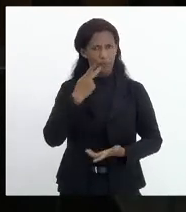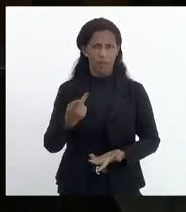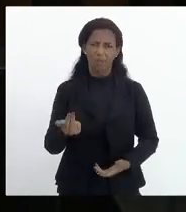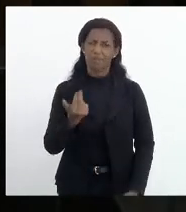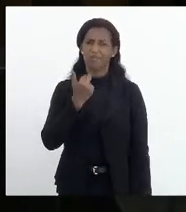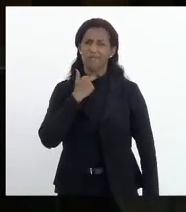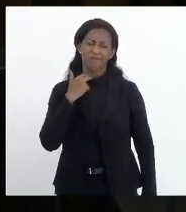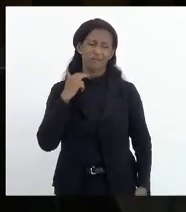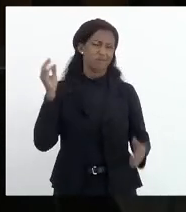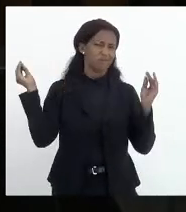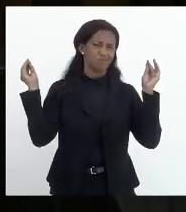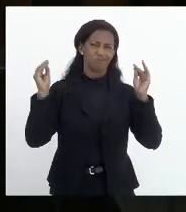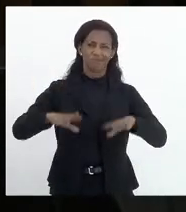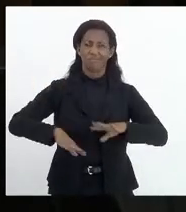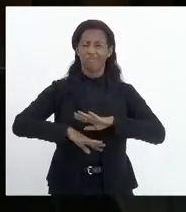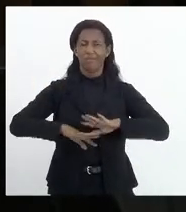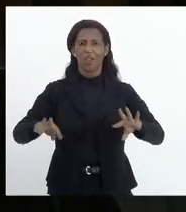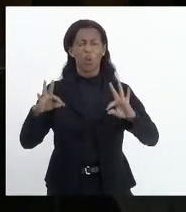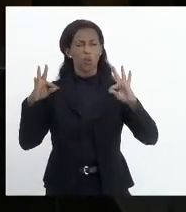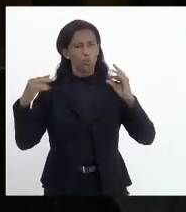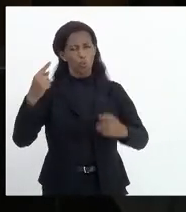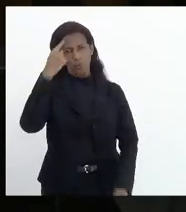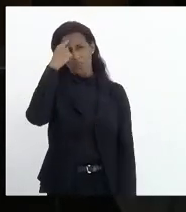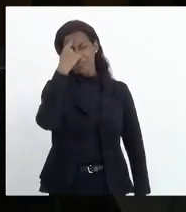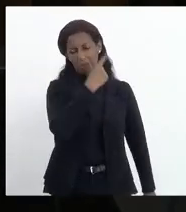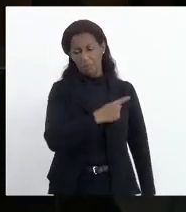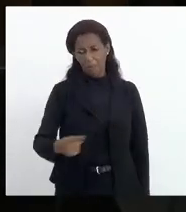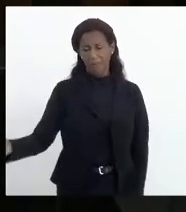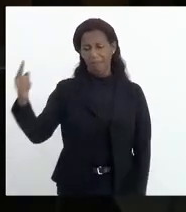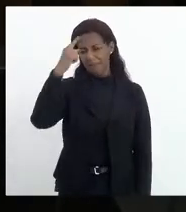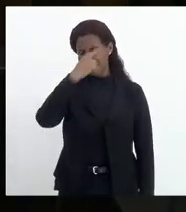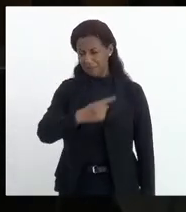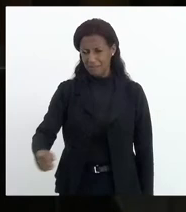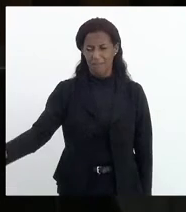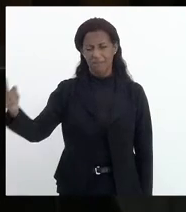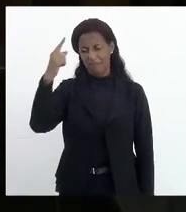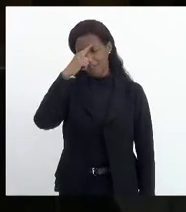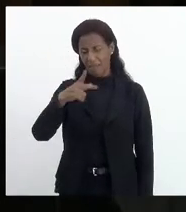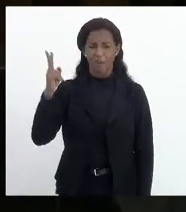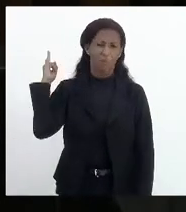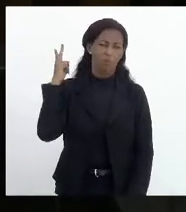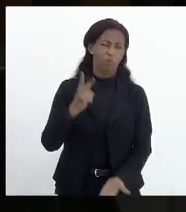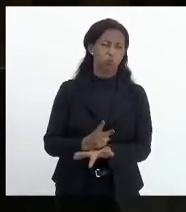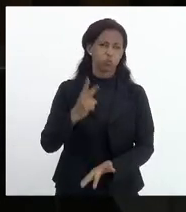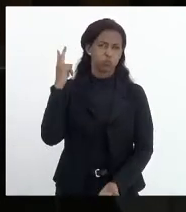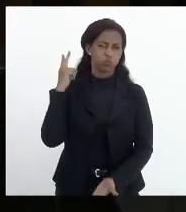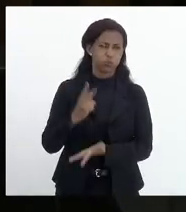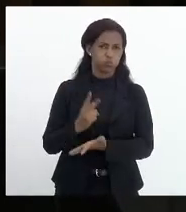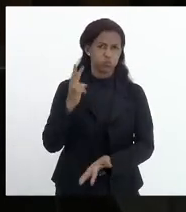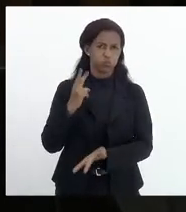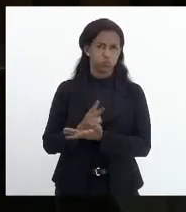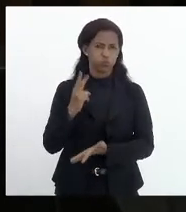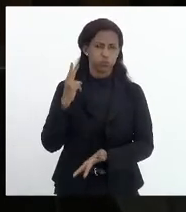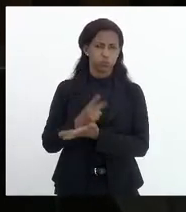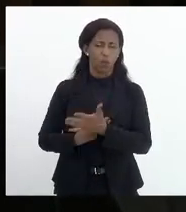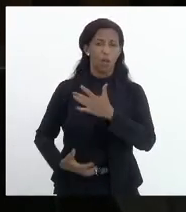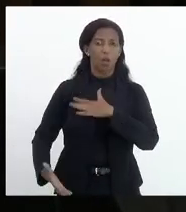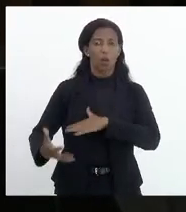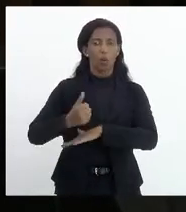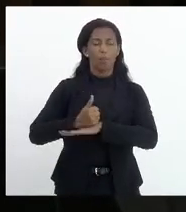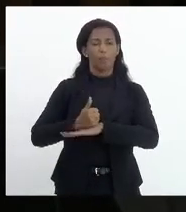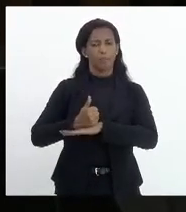dá mais tá toda semana a mesma lenga-lenga roupas golpista